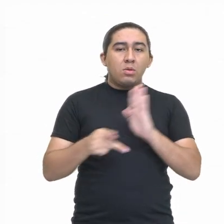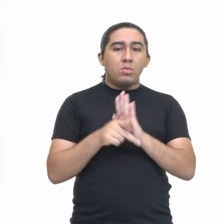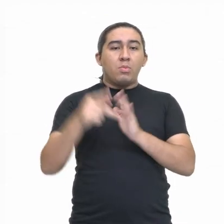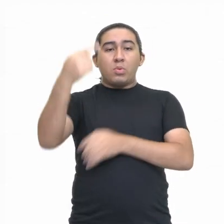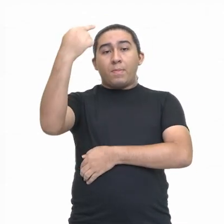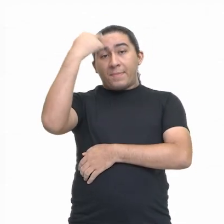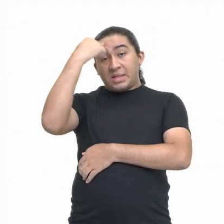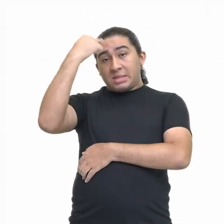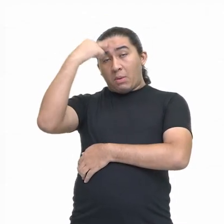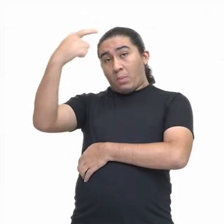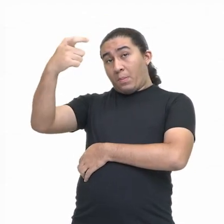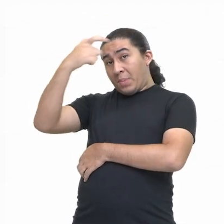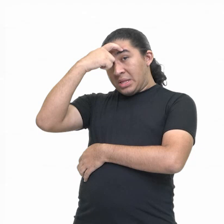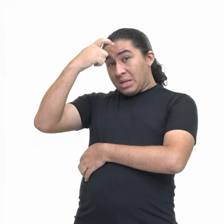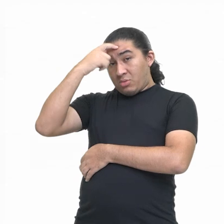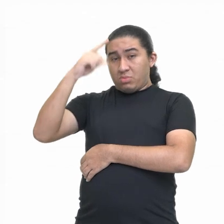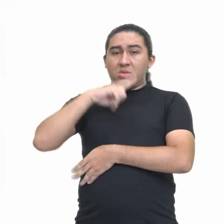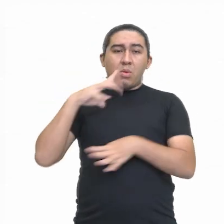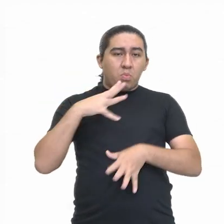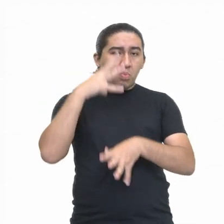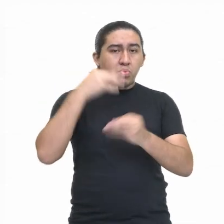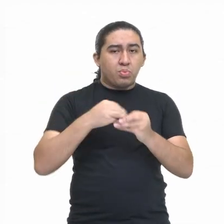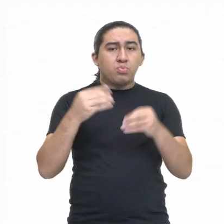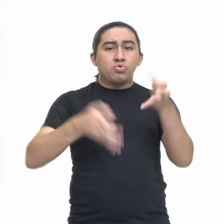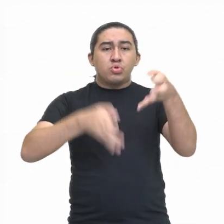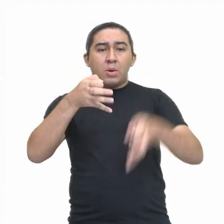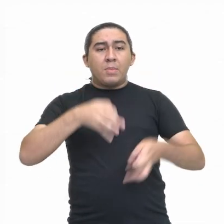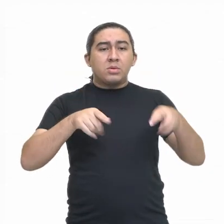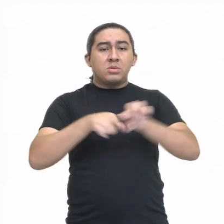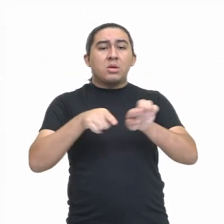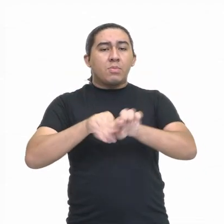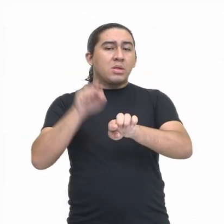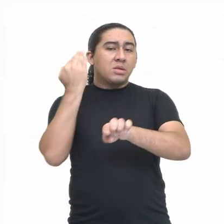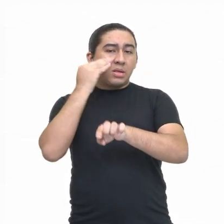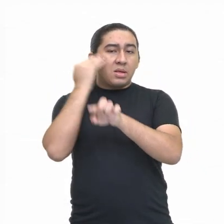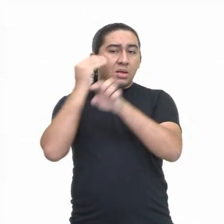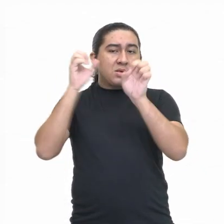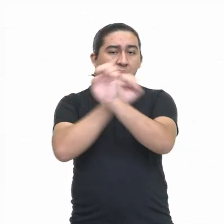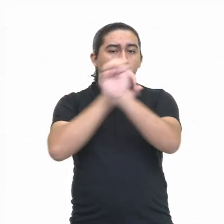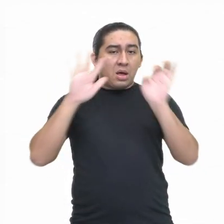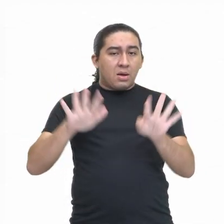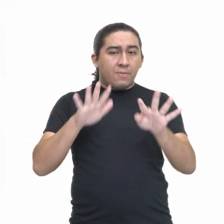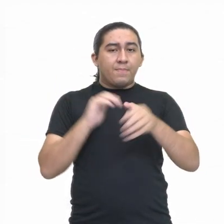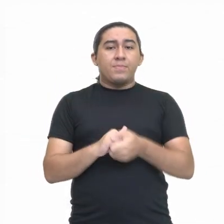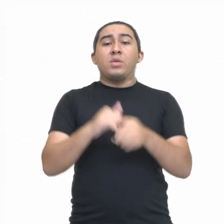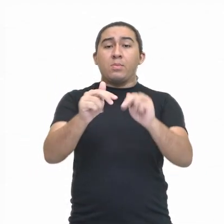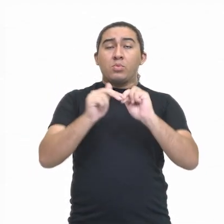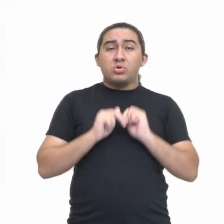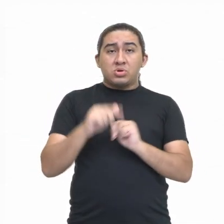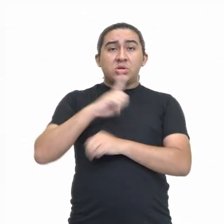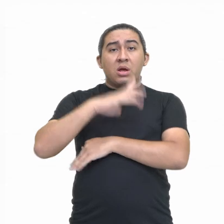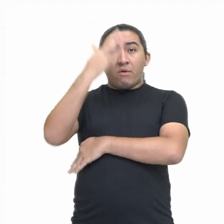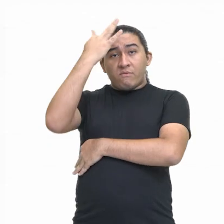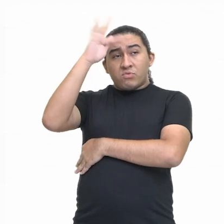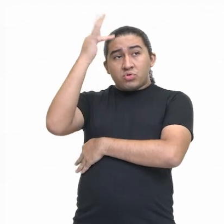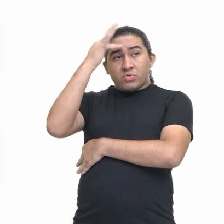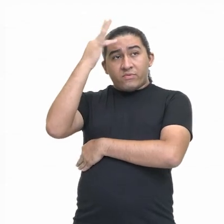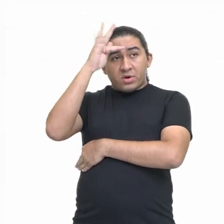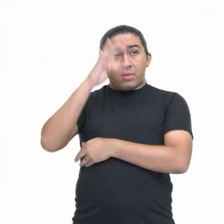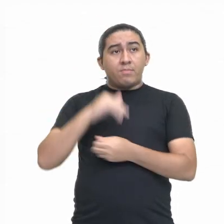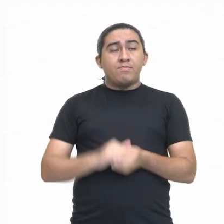mental para formar conclusões, julgamentos, inferências. Então o raciocínio filosófico ele